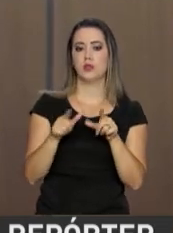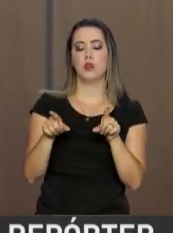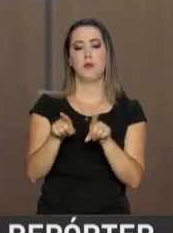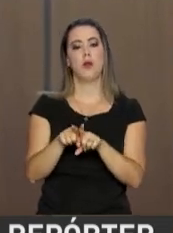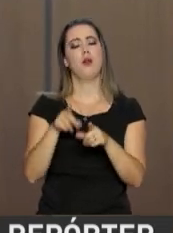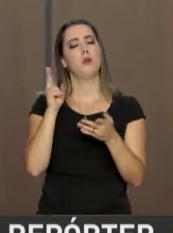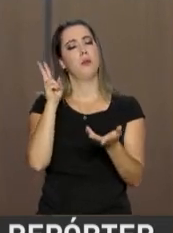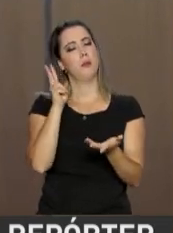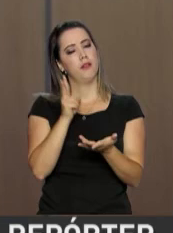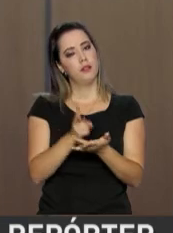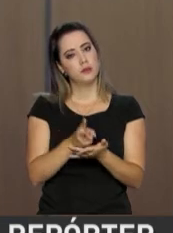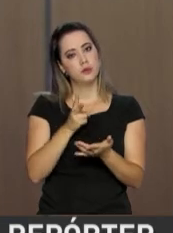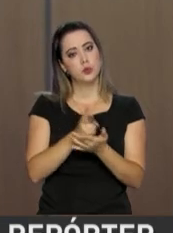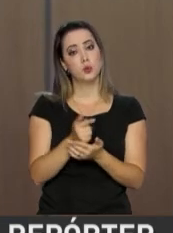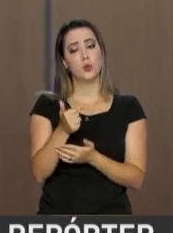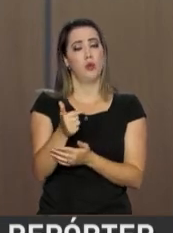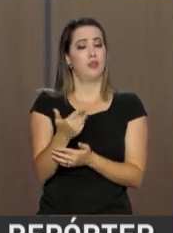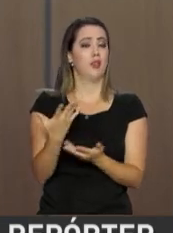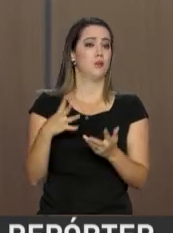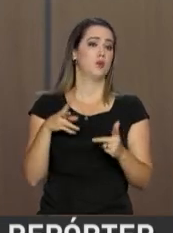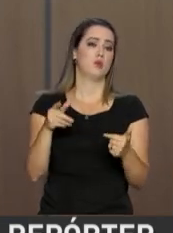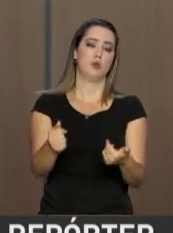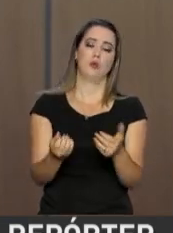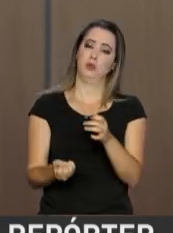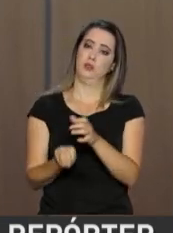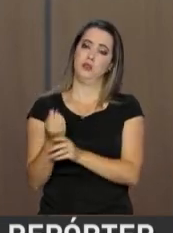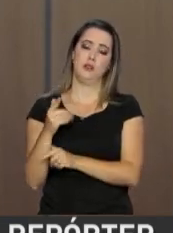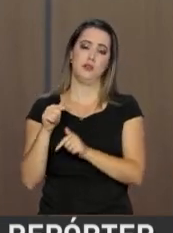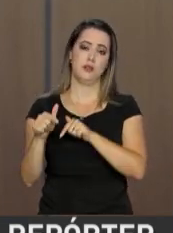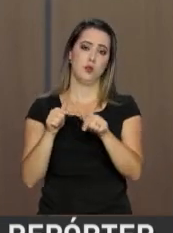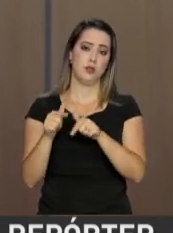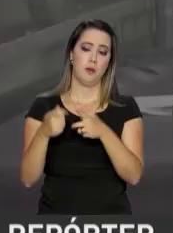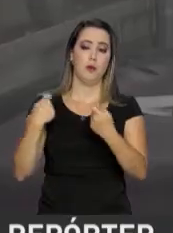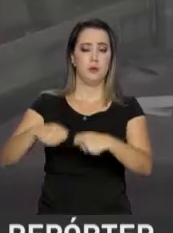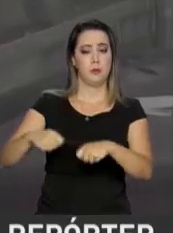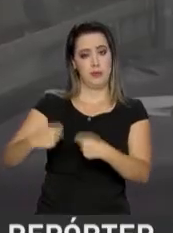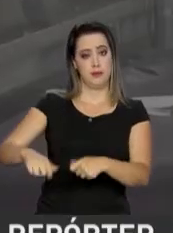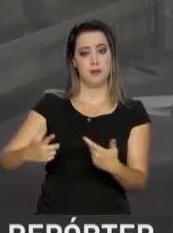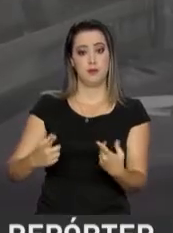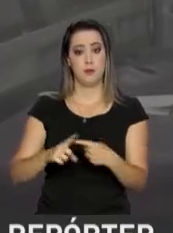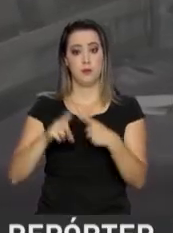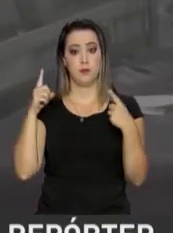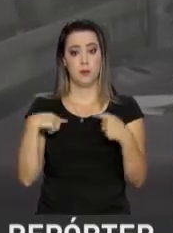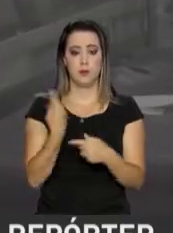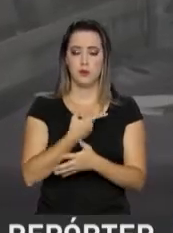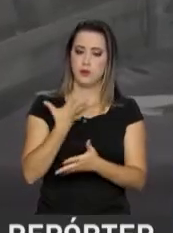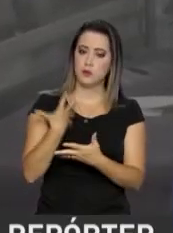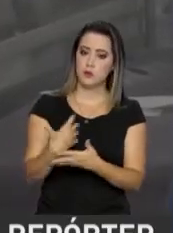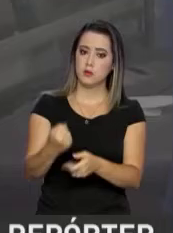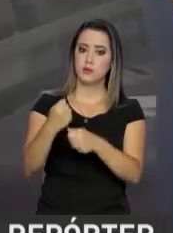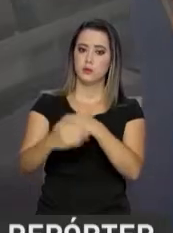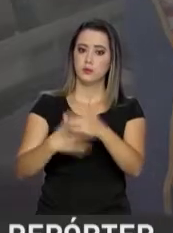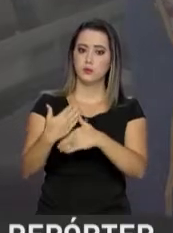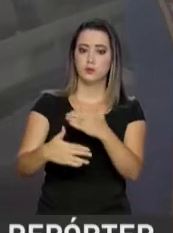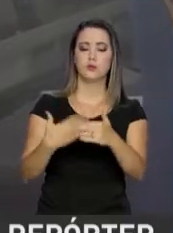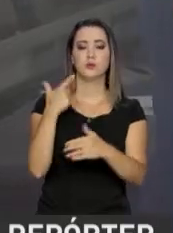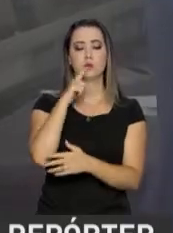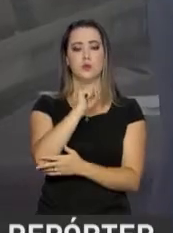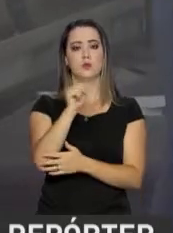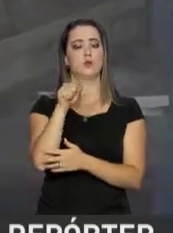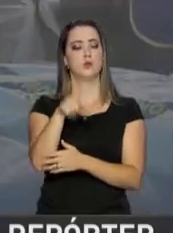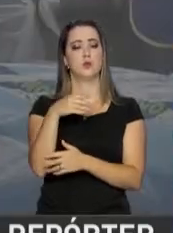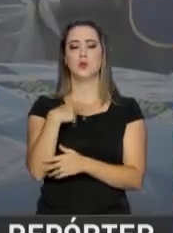não temos os empregos que achamos que é é temos que ter mas vamos conseguir isso não tem a menor dúvida